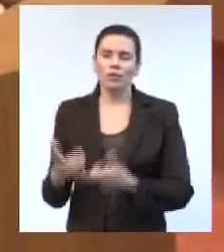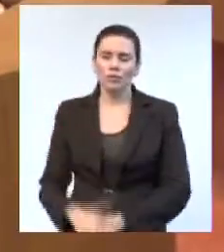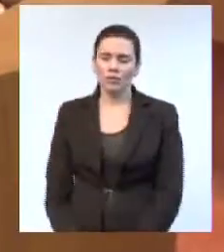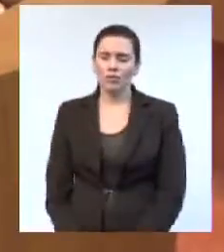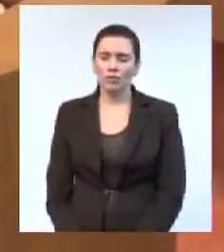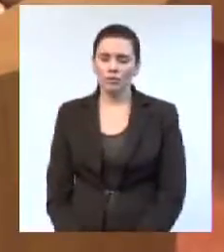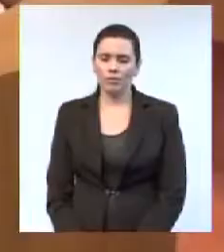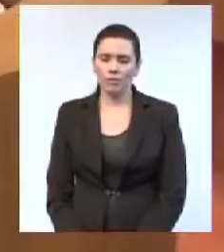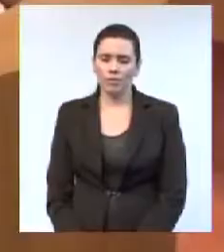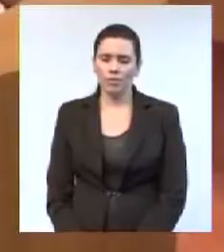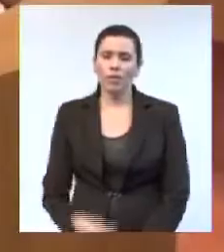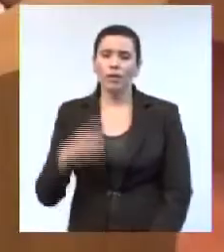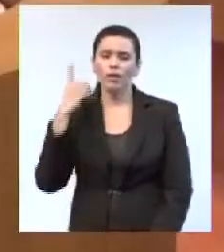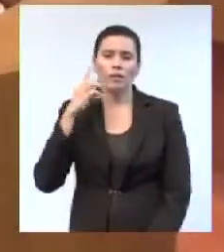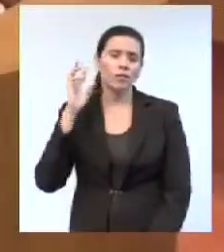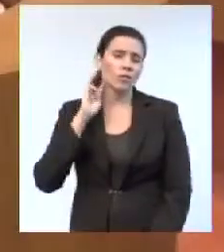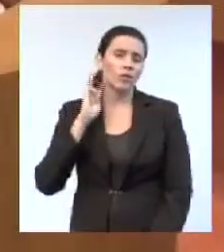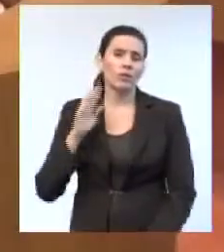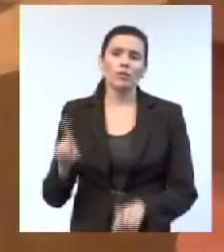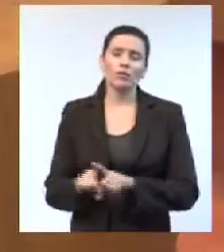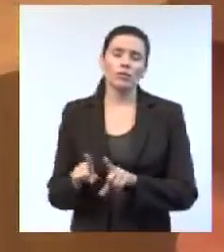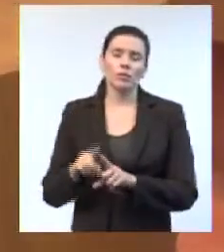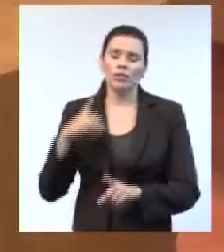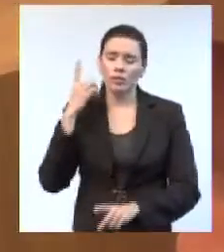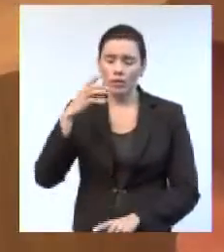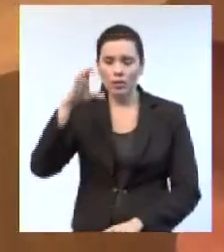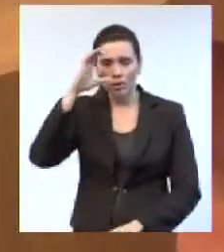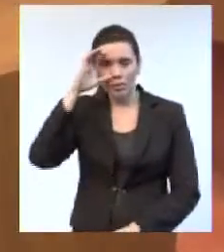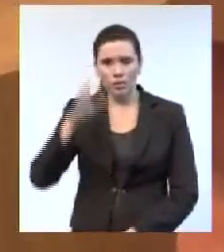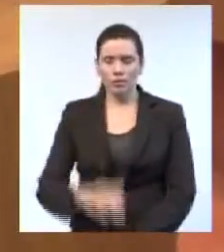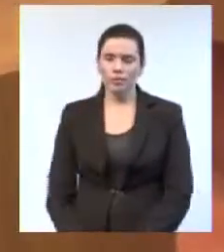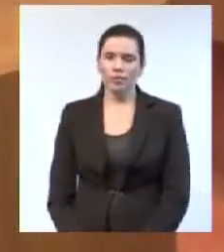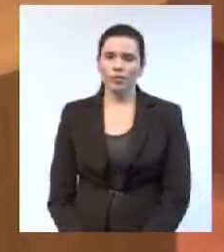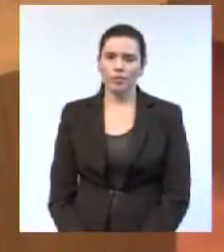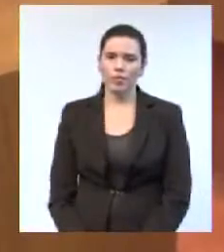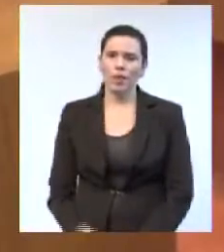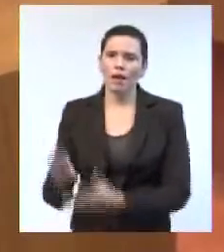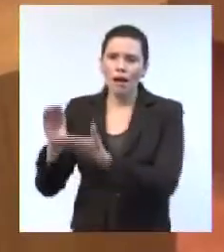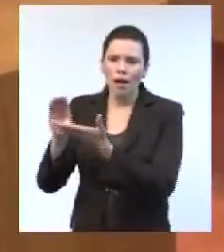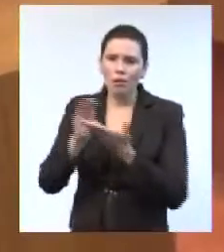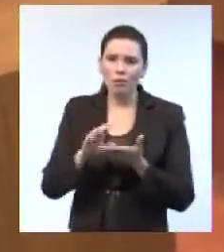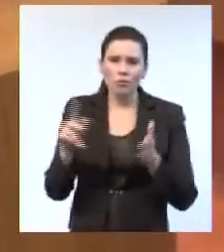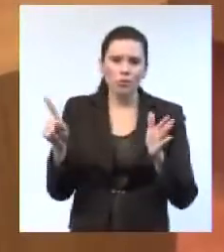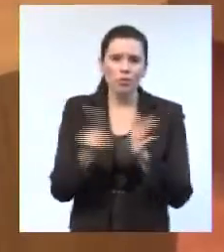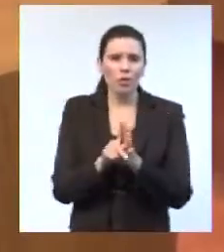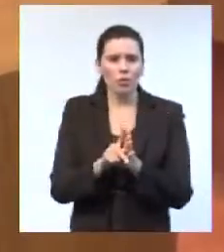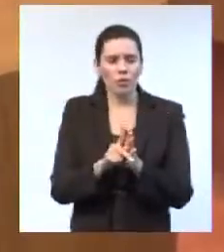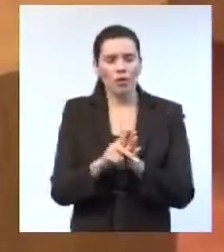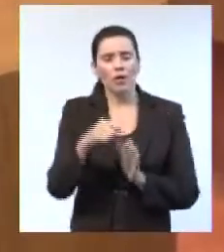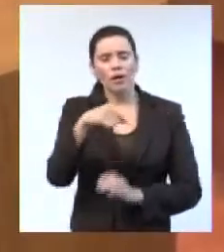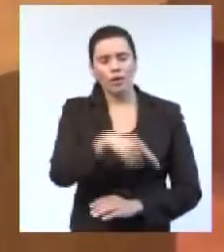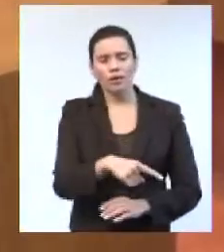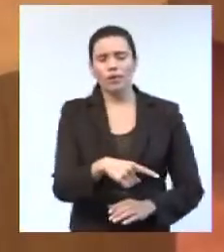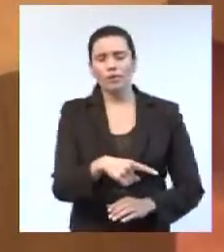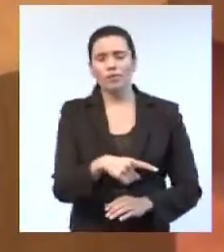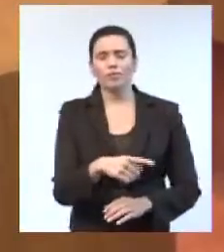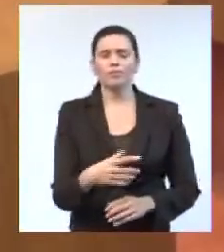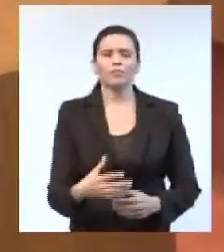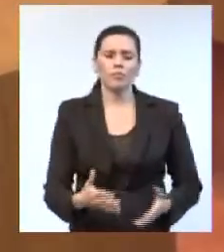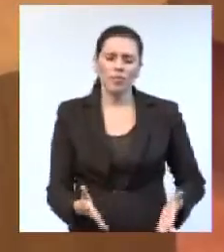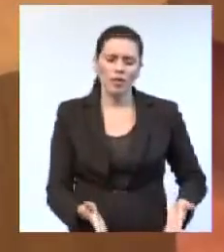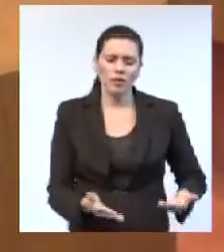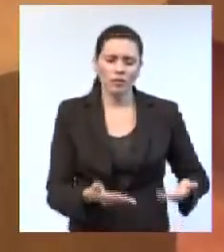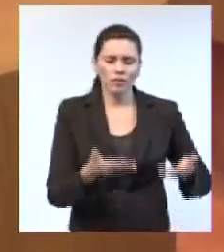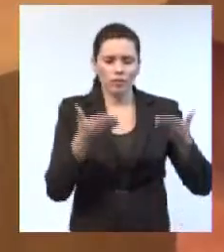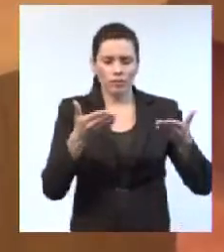Campos, principalmente na área da segurança pública? Em 24 horas, o que o Congresso vai fazer de bem pelo Maranhão é afastar o seu governador para